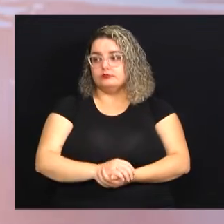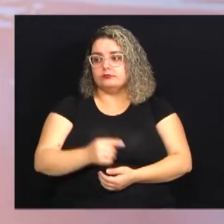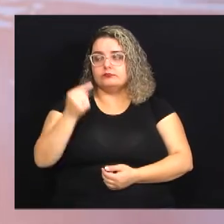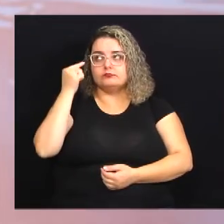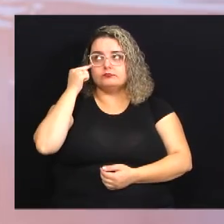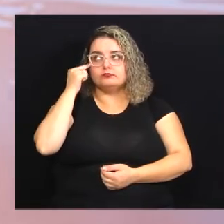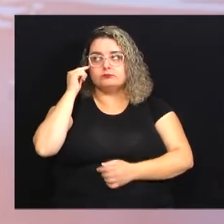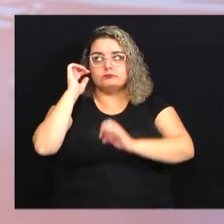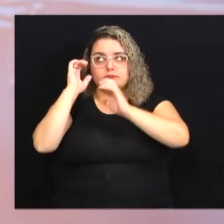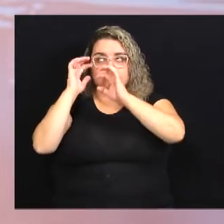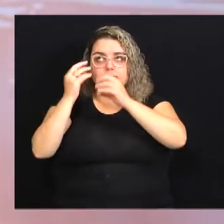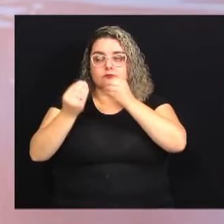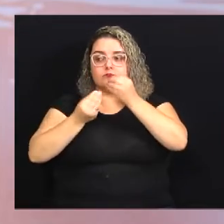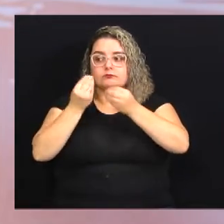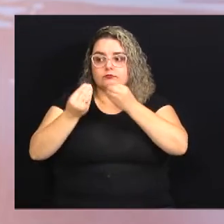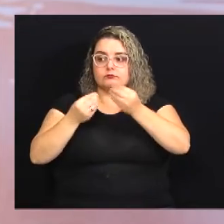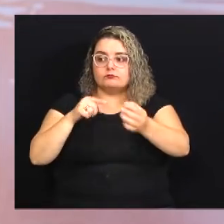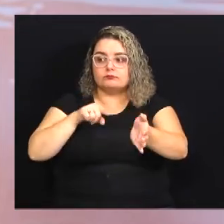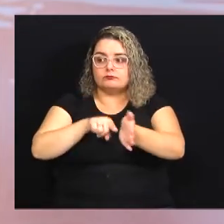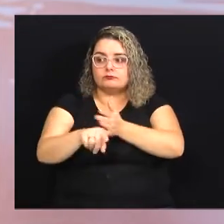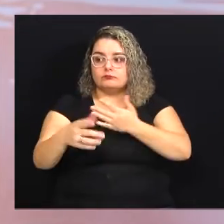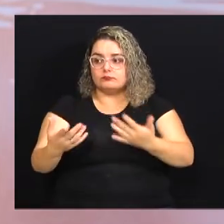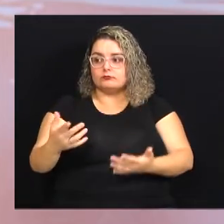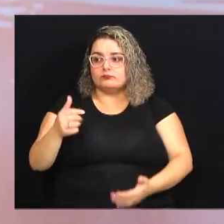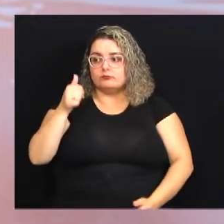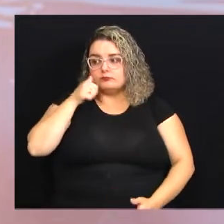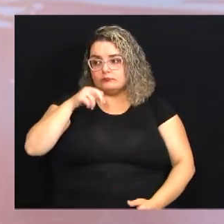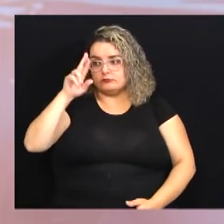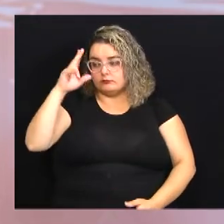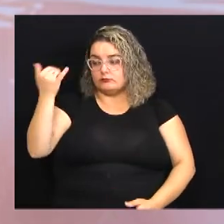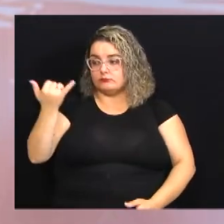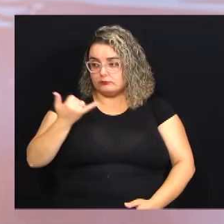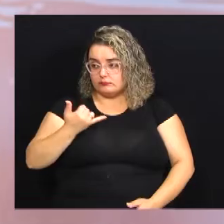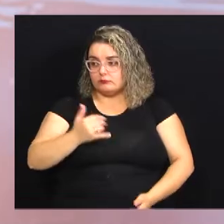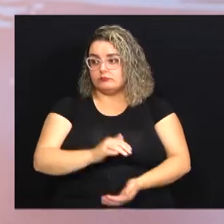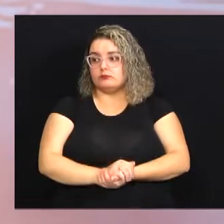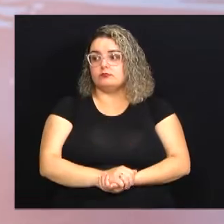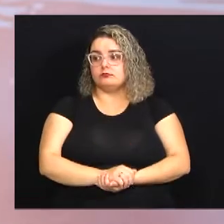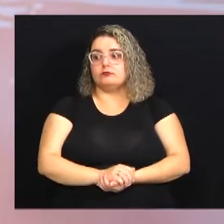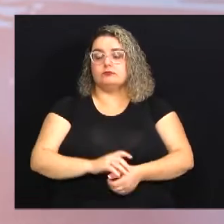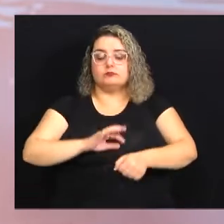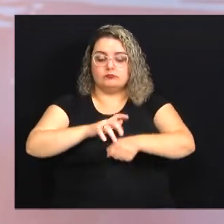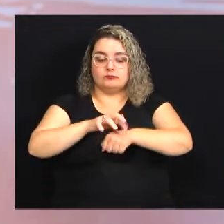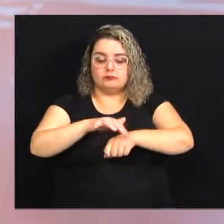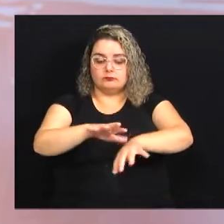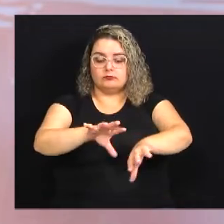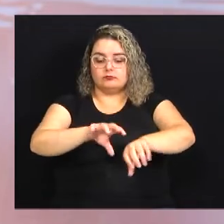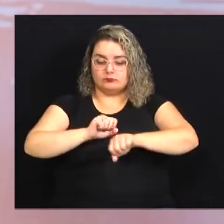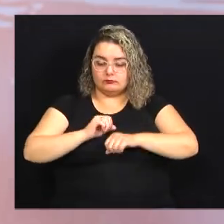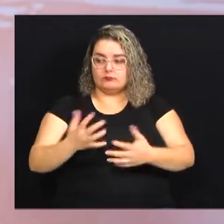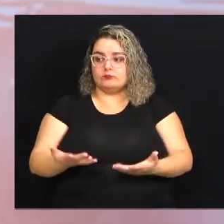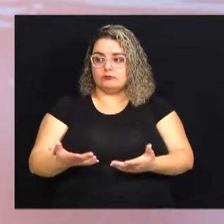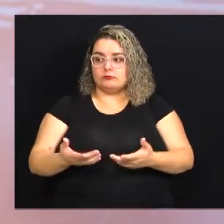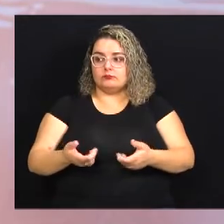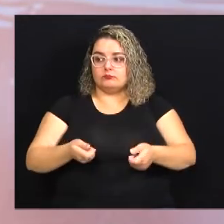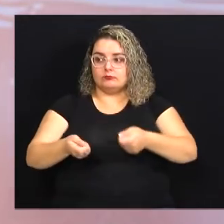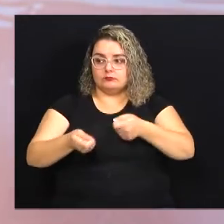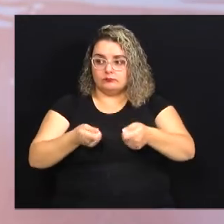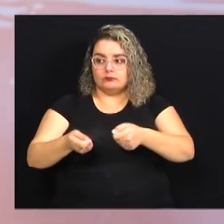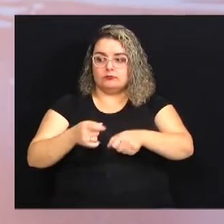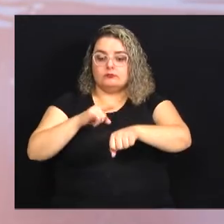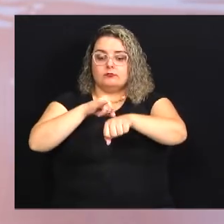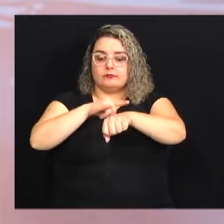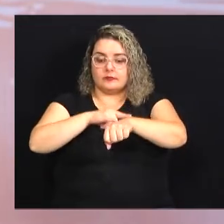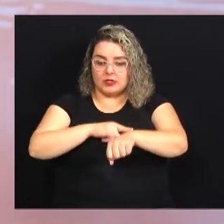aqui como formular essa pergunta. A senhora disse aí, né, as infecções, o controle, né, de